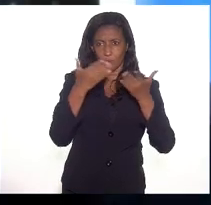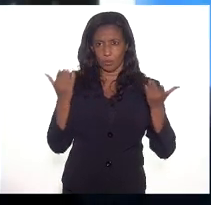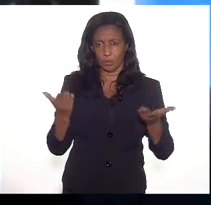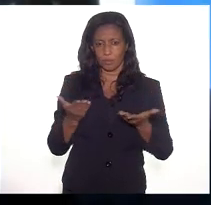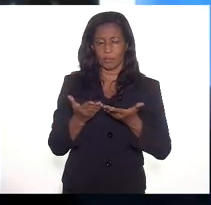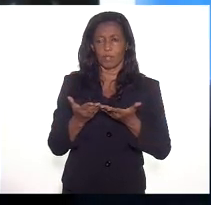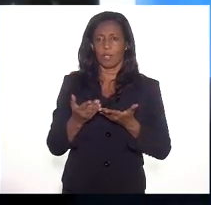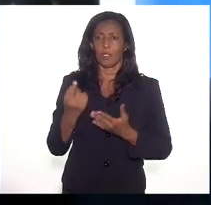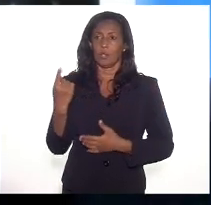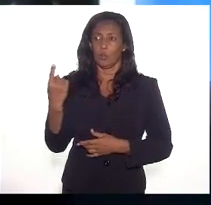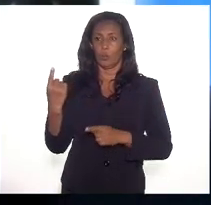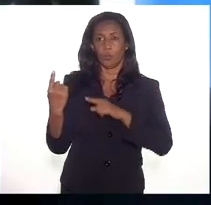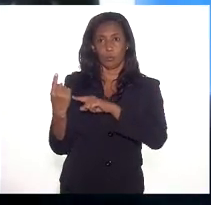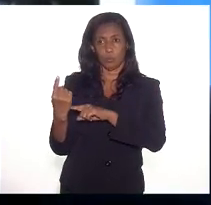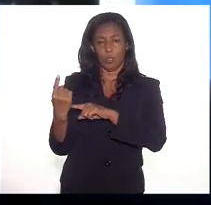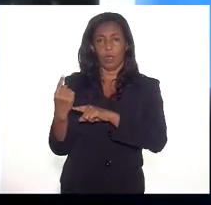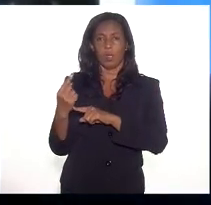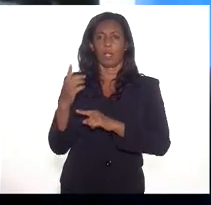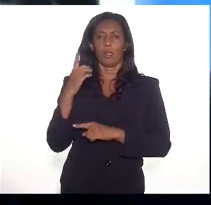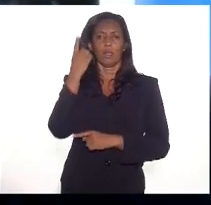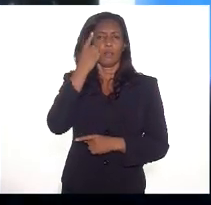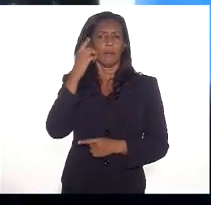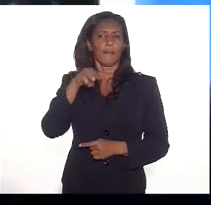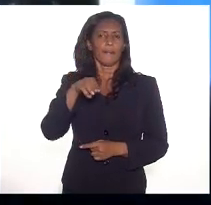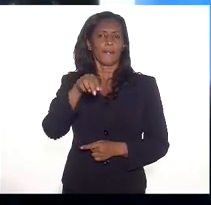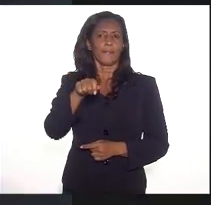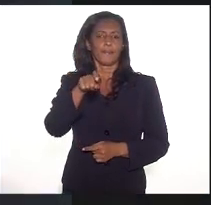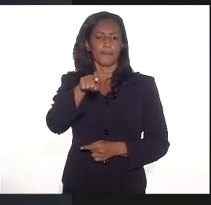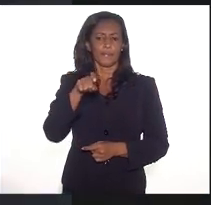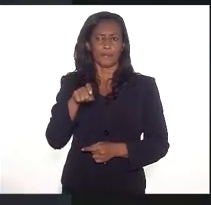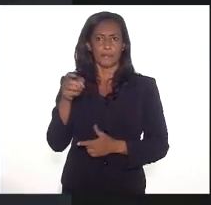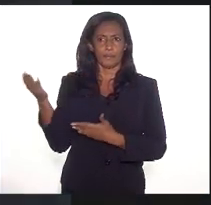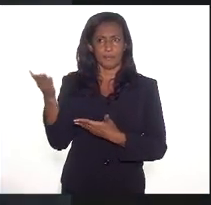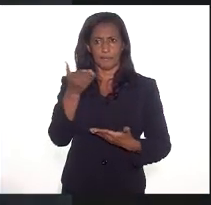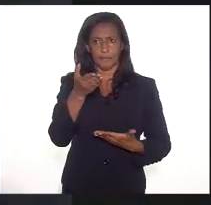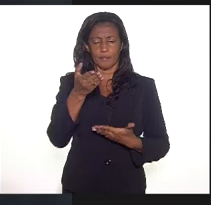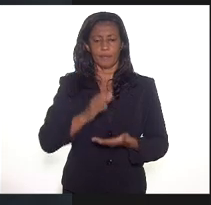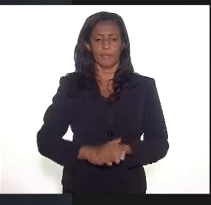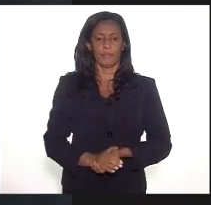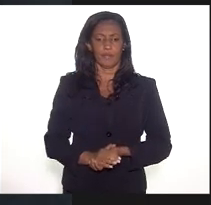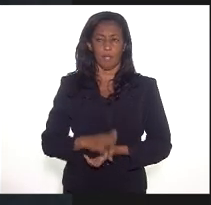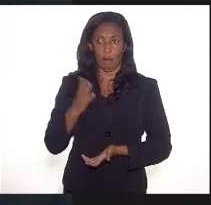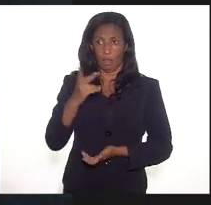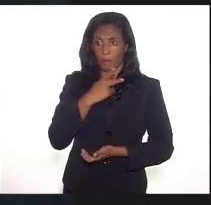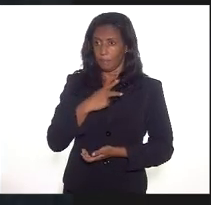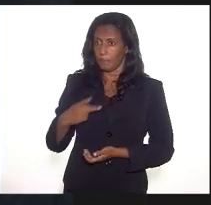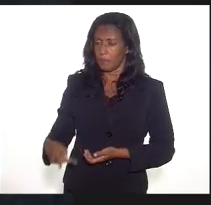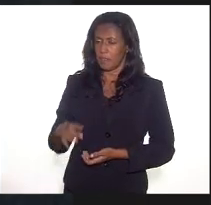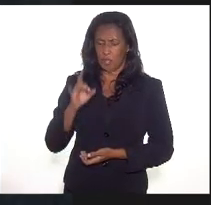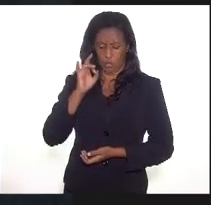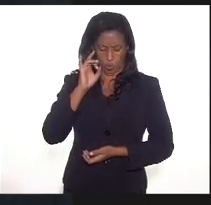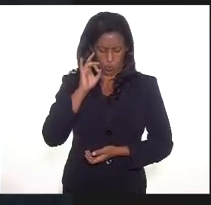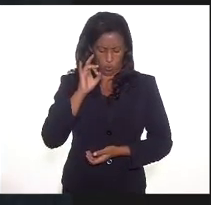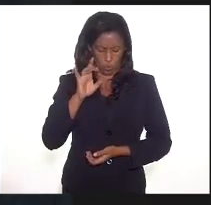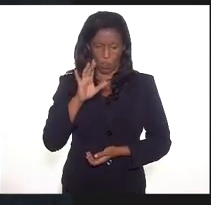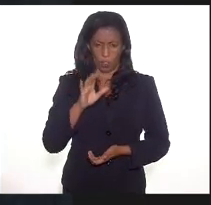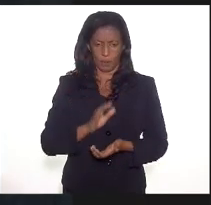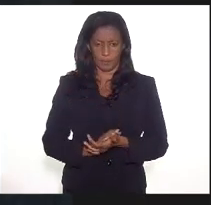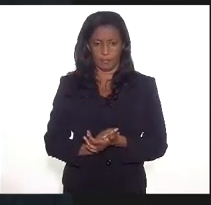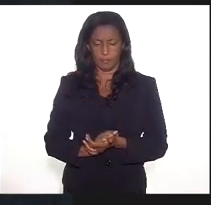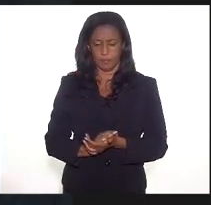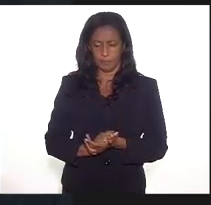deputado Flávio Serafini, deputado Marcos. Senhor presidente, só justamente, eu acho que o deputado Márcio Pacheco está na